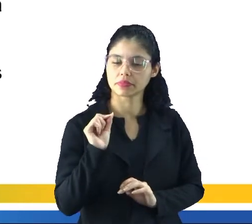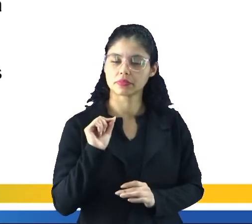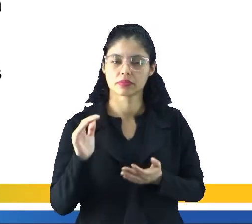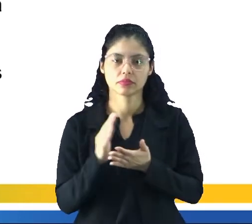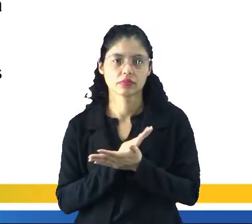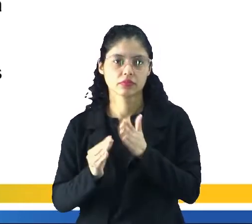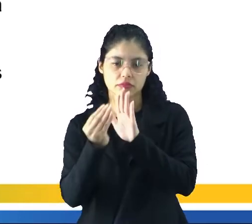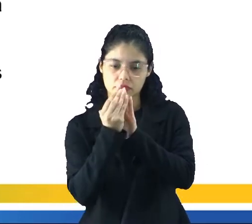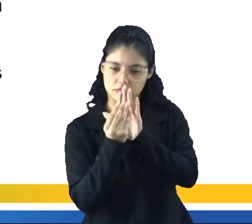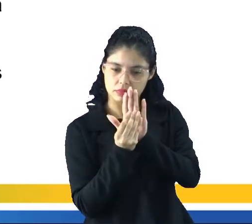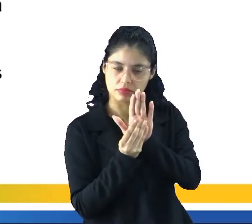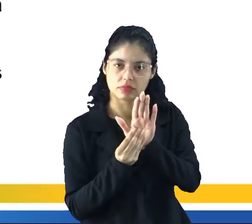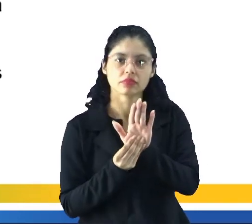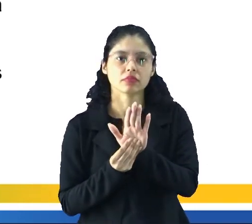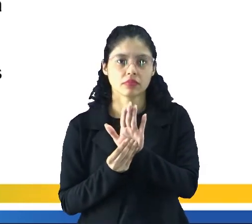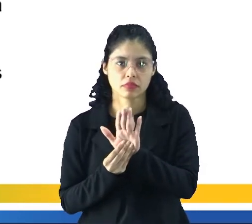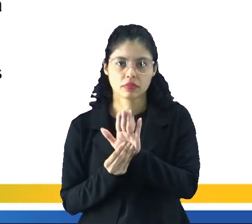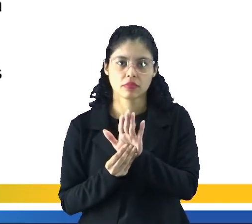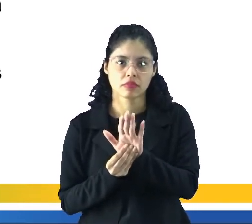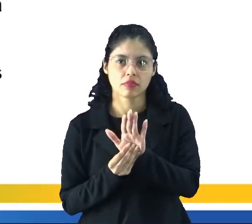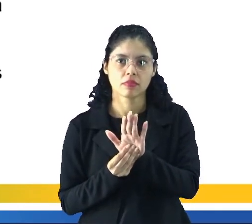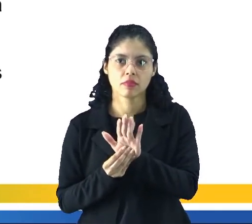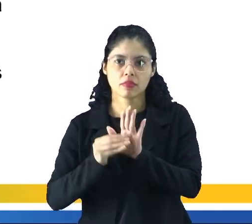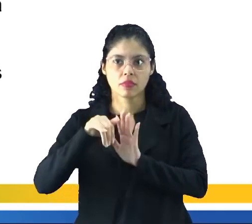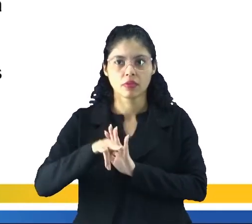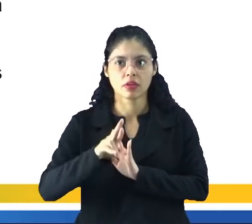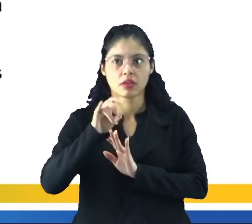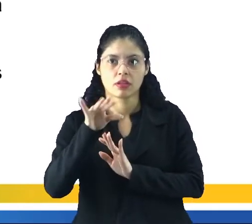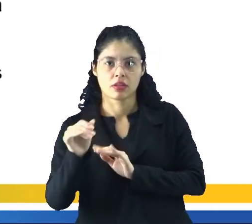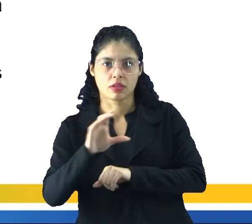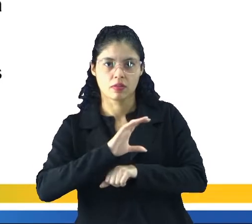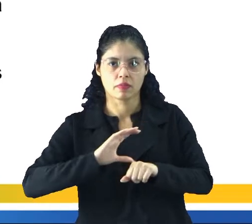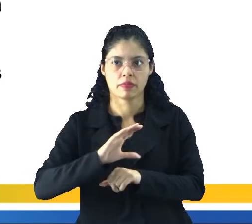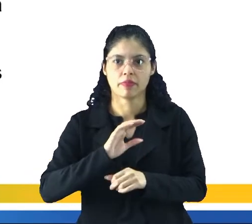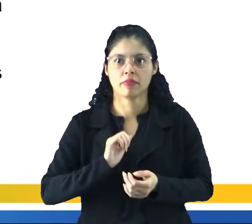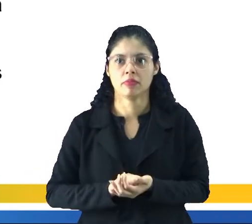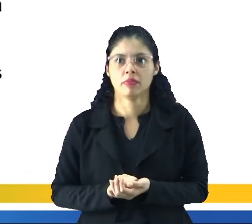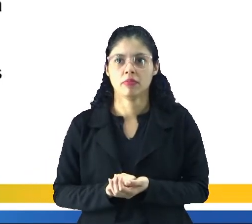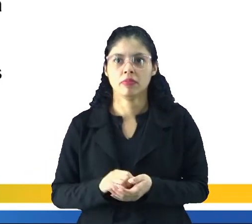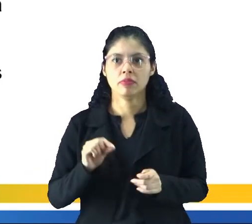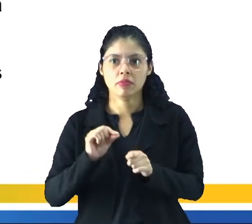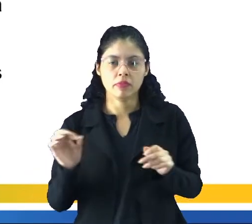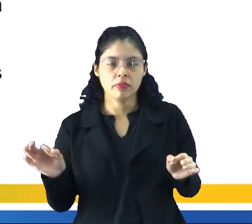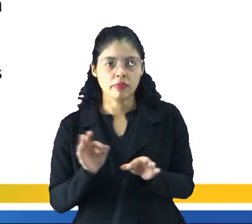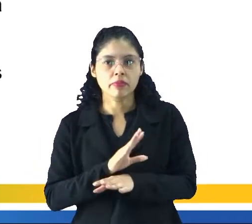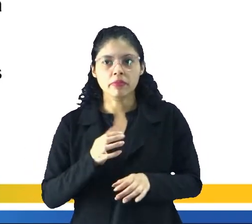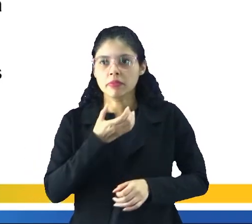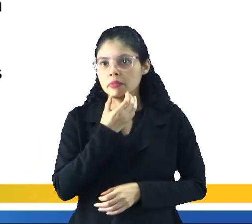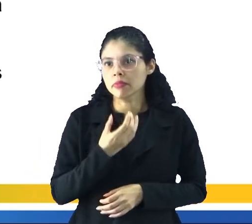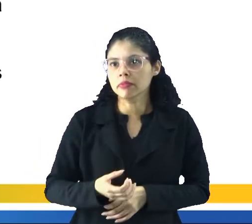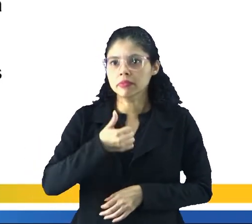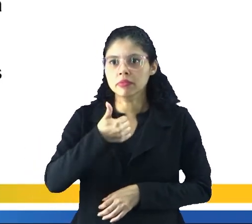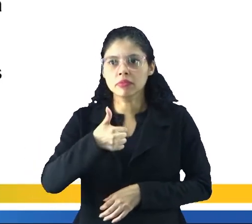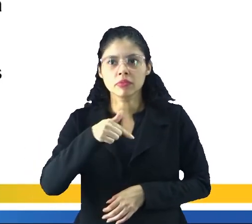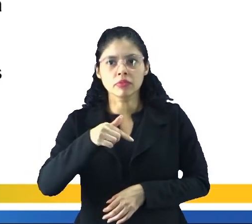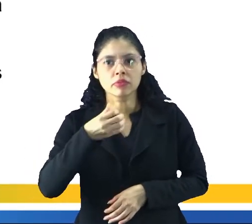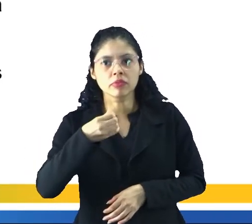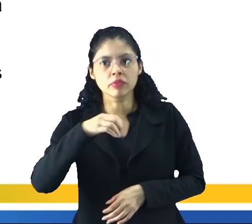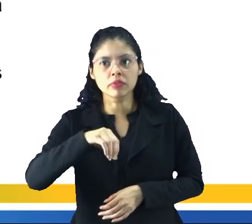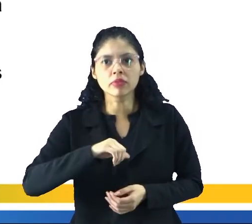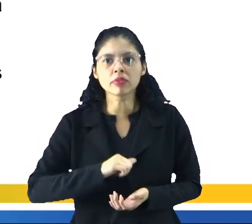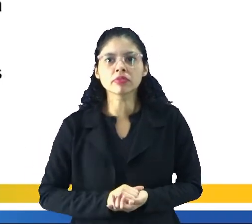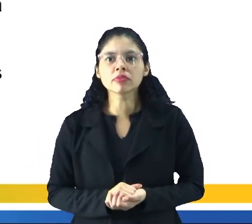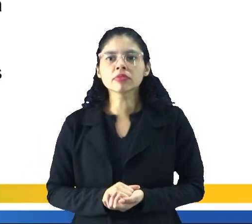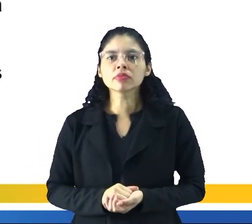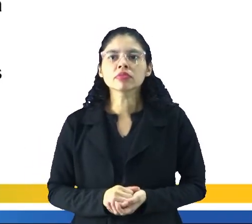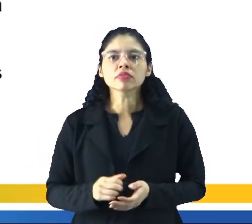fatos que marcam aí essa fase da monarquia constitucional. A Constituição fica pronta, né, em setembro de 1791 e dentre